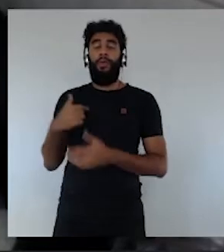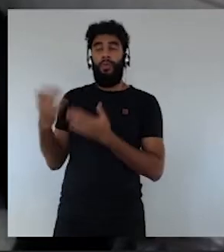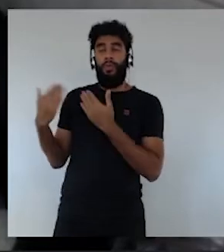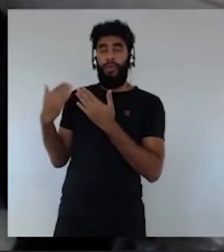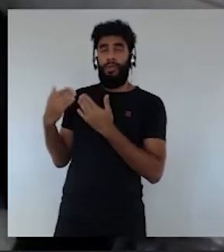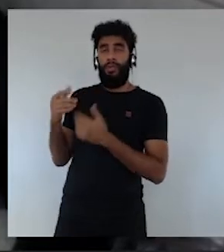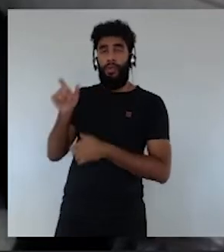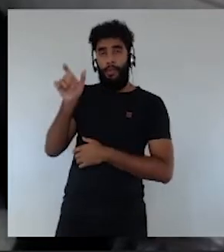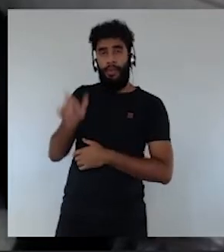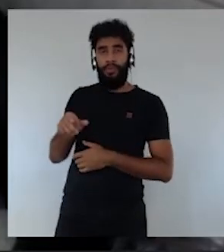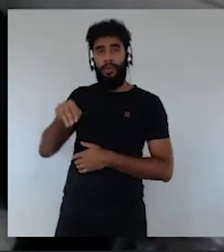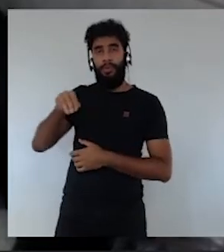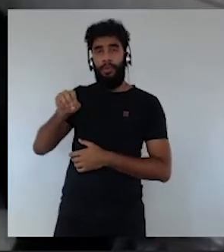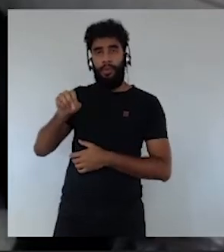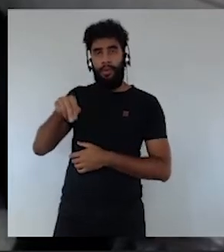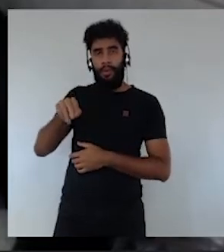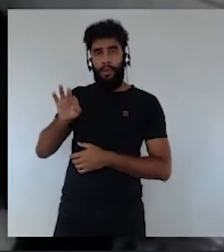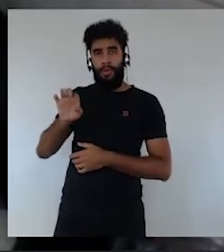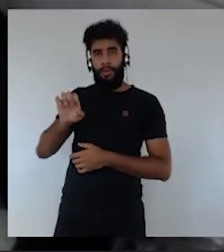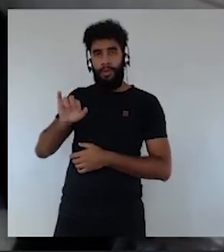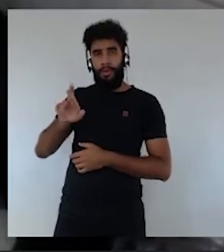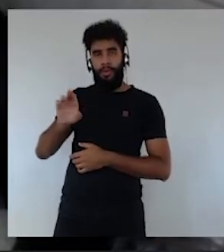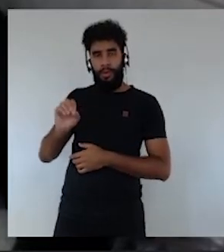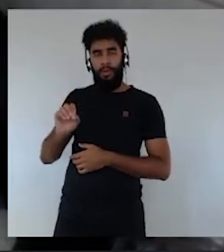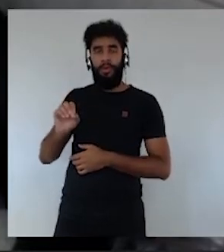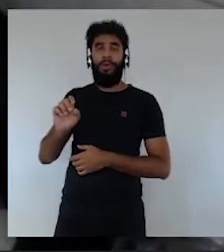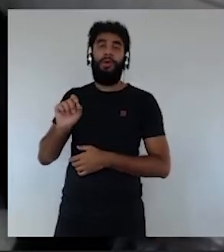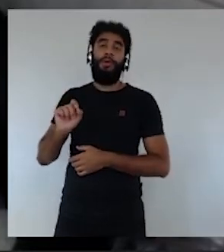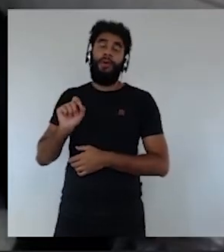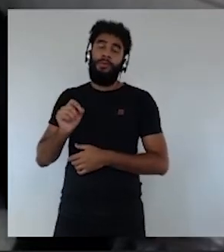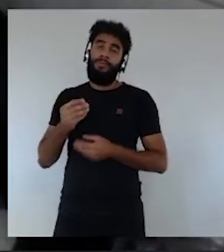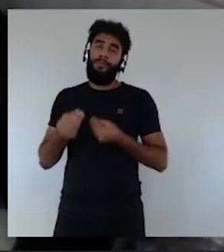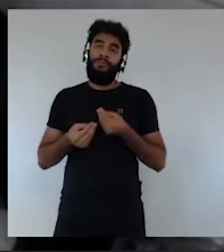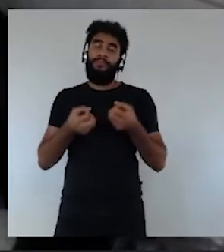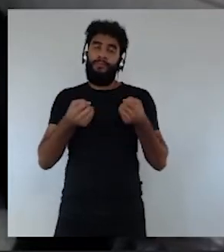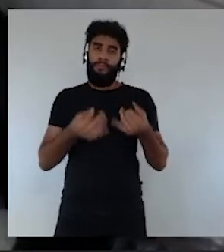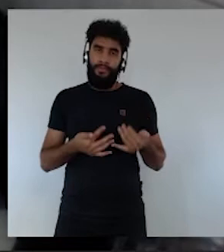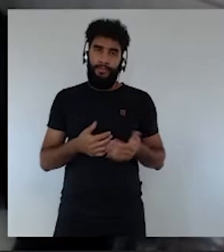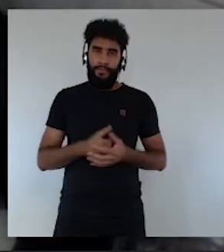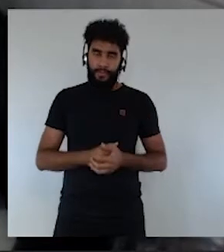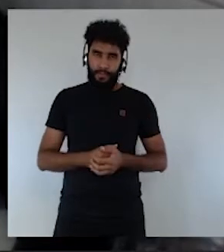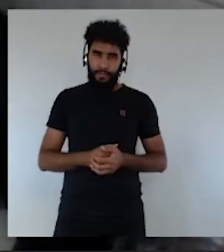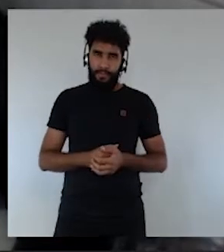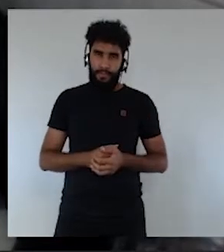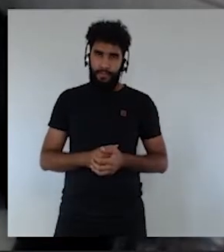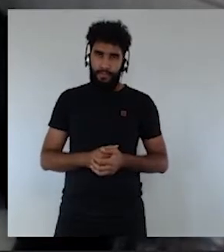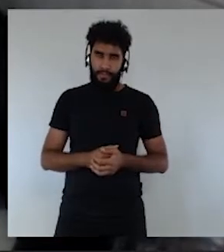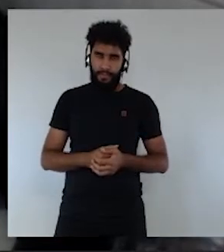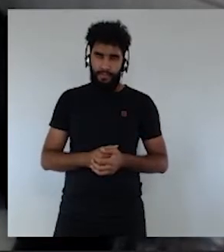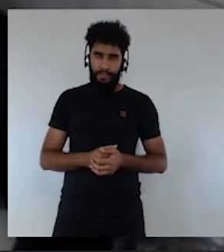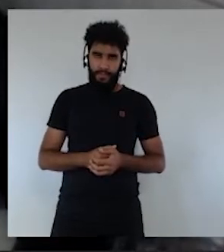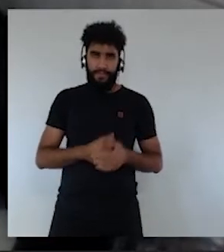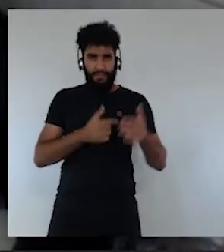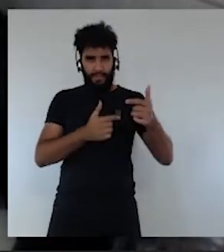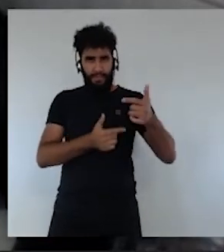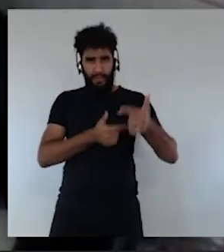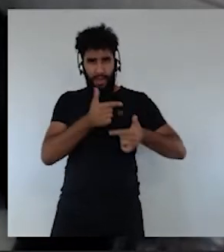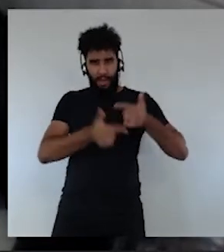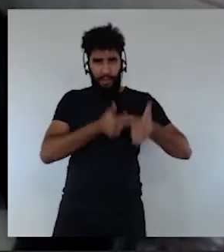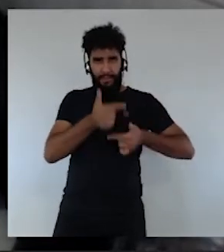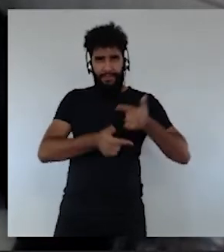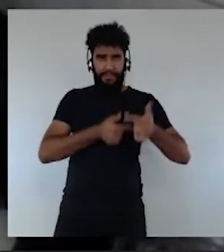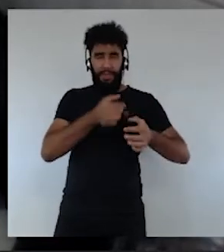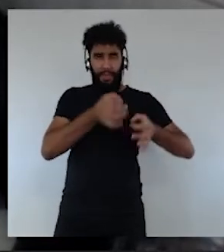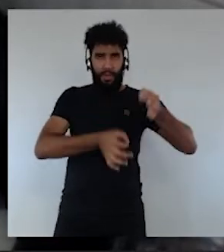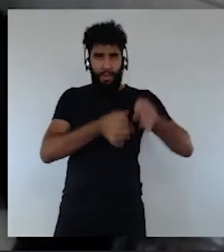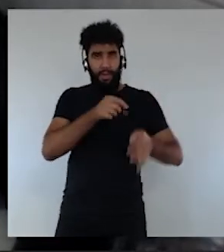Estudos Europeus, nós tratamos lá do que o professor Oliveira Ascensão havia dito. Todo negócio jurídico é uma entidade